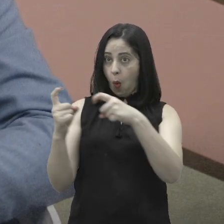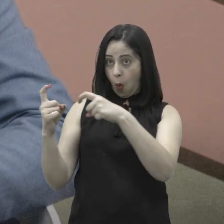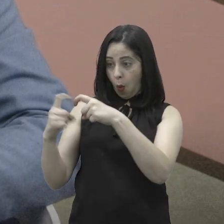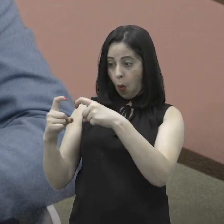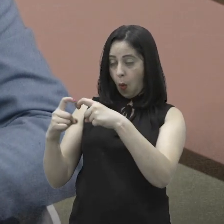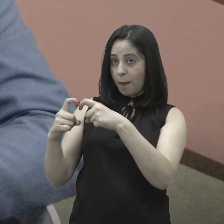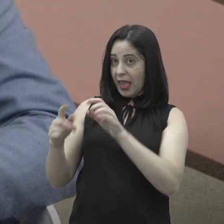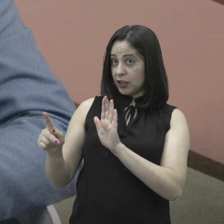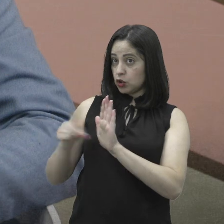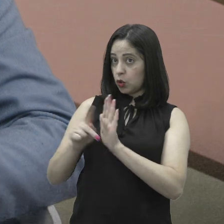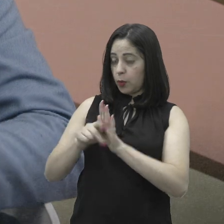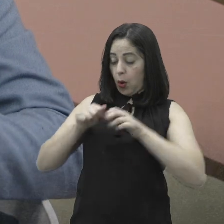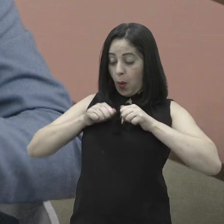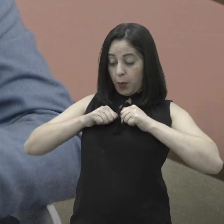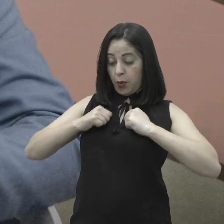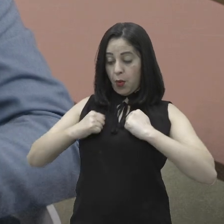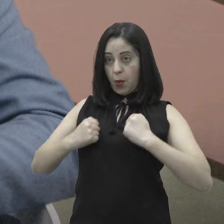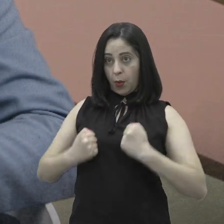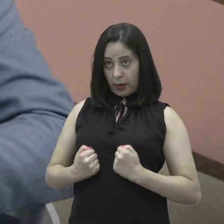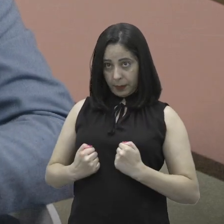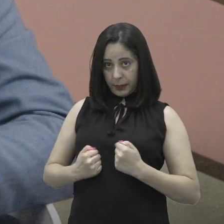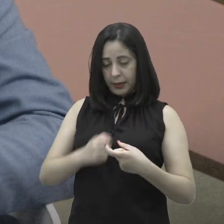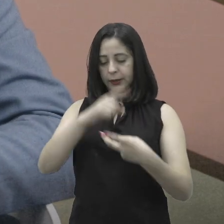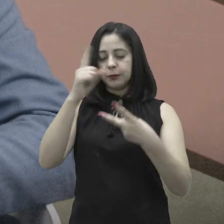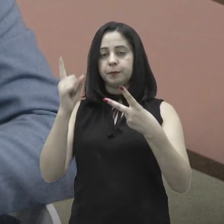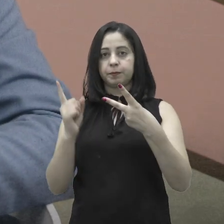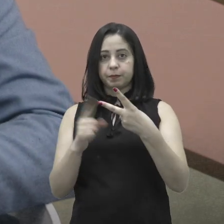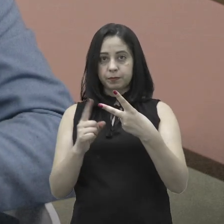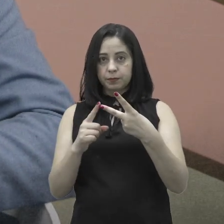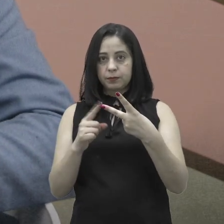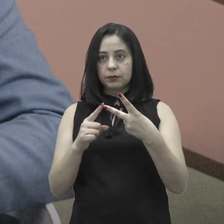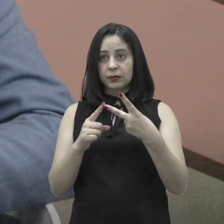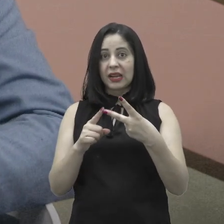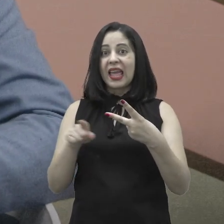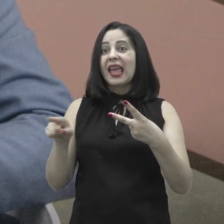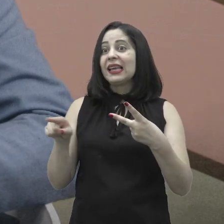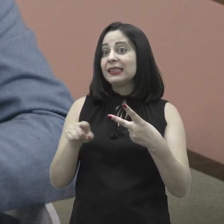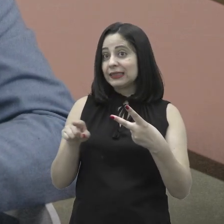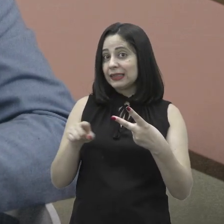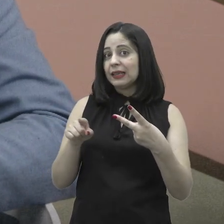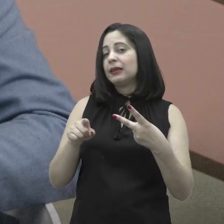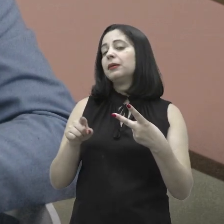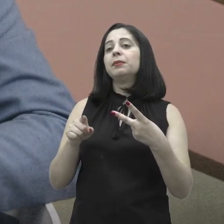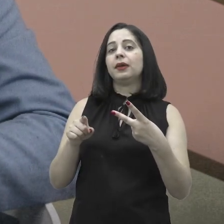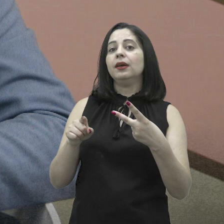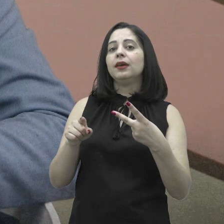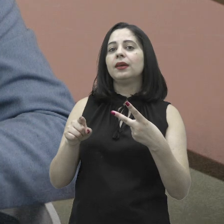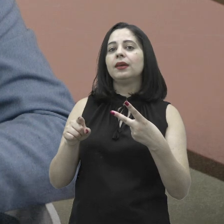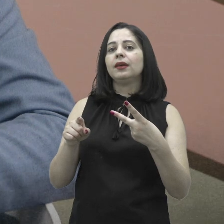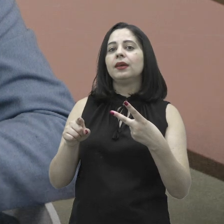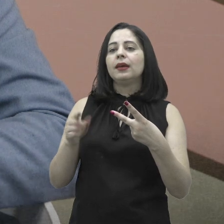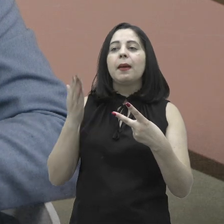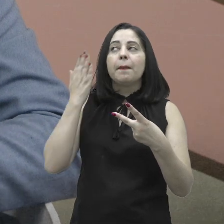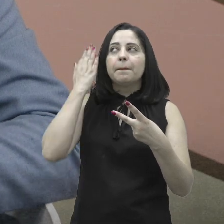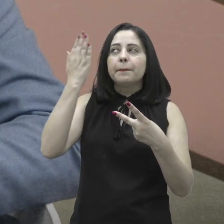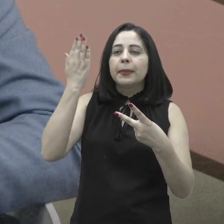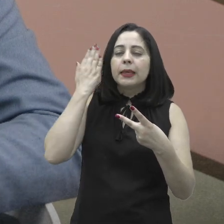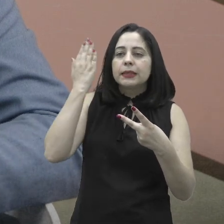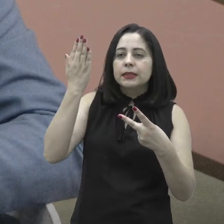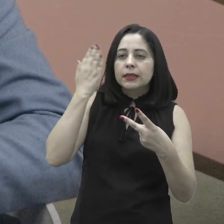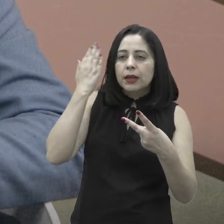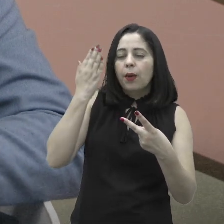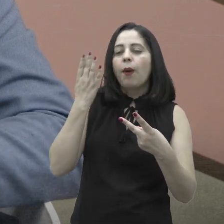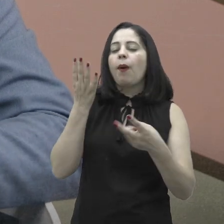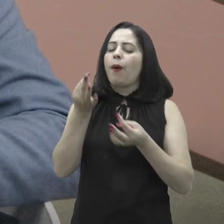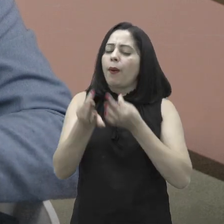um especialista que deve ser procurado para ajudar você a parar de fumar. E muitas vezes a gente encaminha também os pacientes para fazer terapia. Então, a terapia